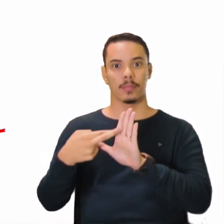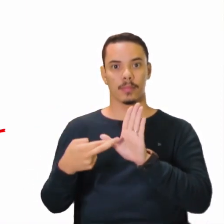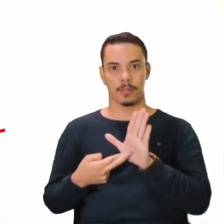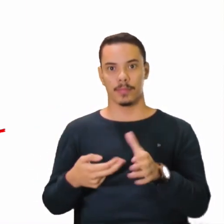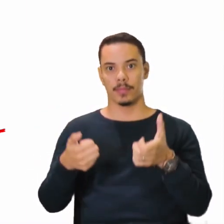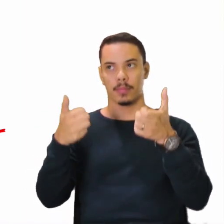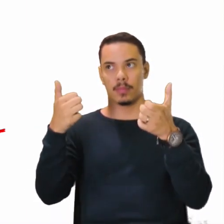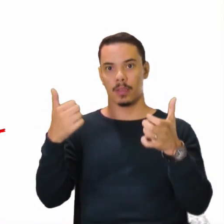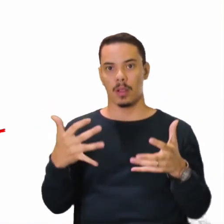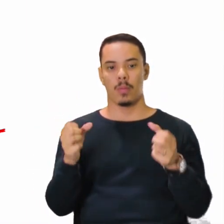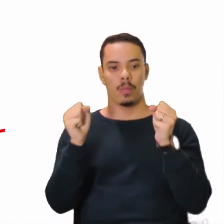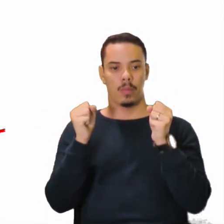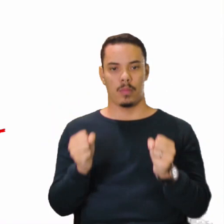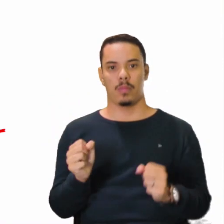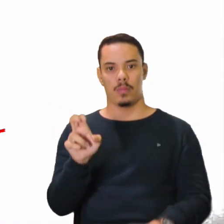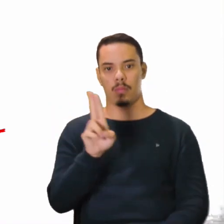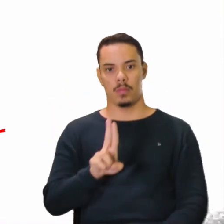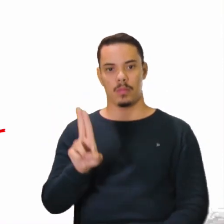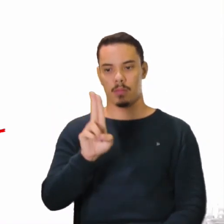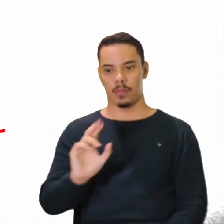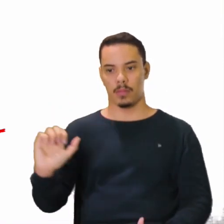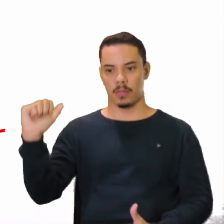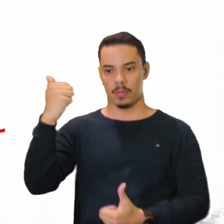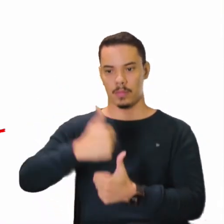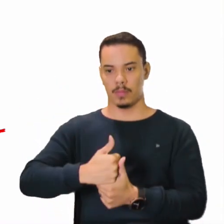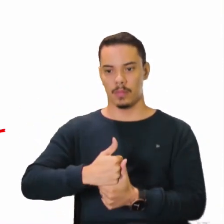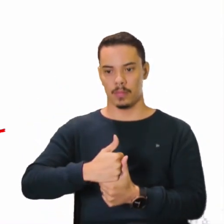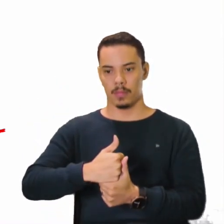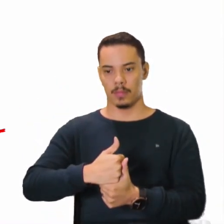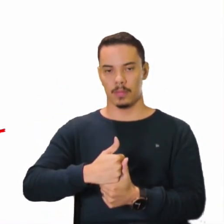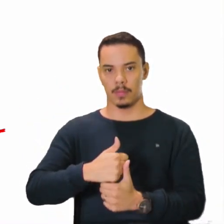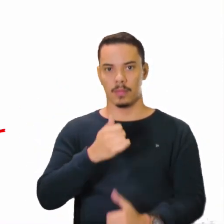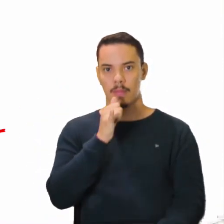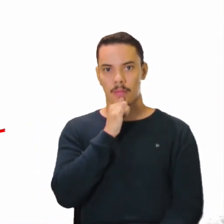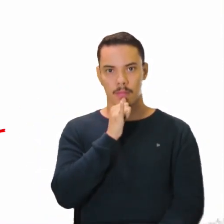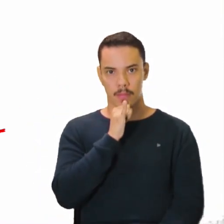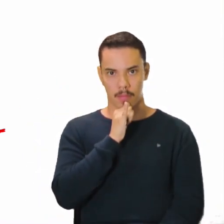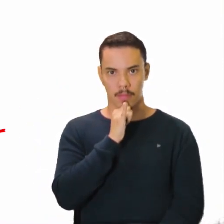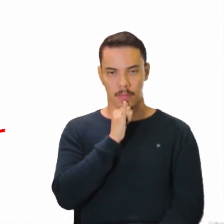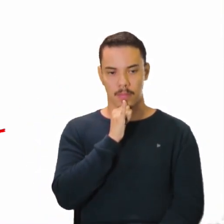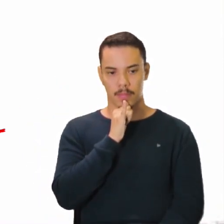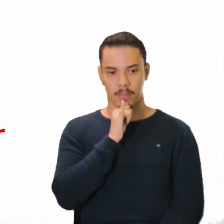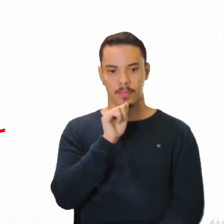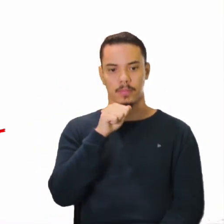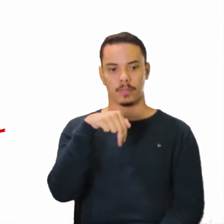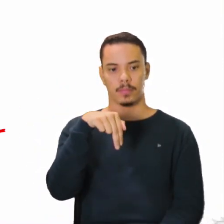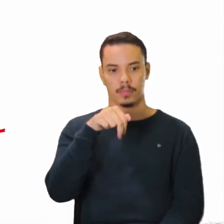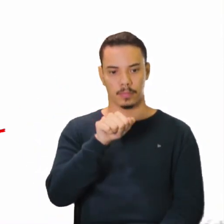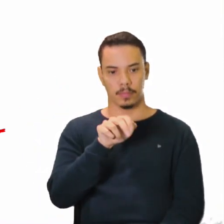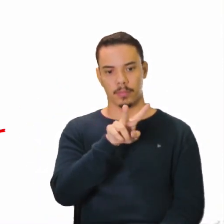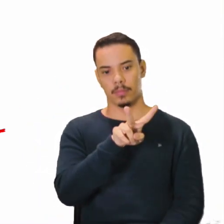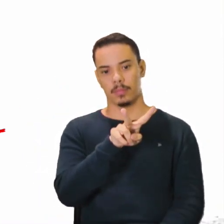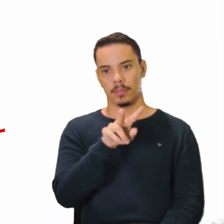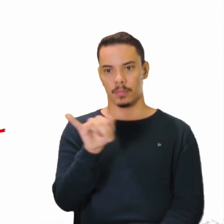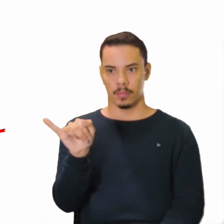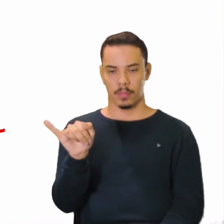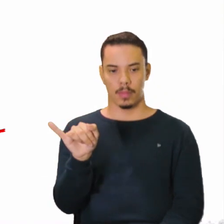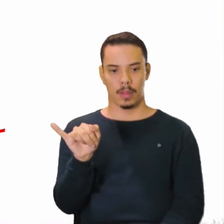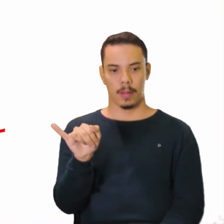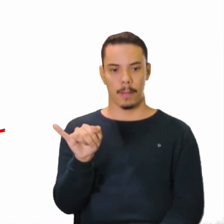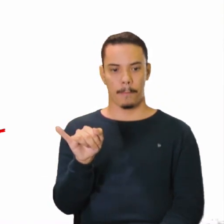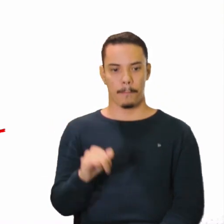gente pode usar substituindo, né? Vamos ver aqui. Então, Ana vai, olha o nosso